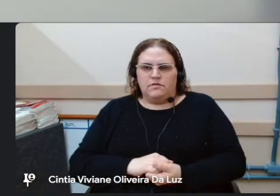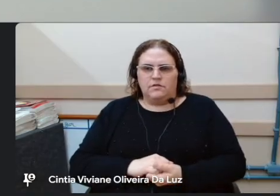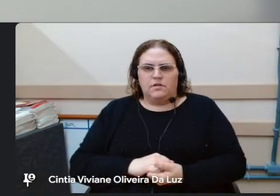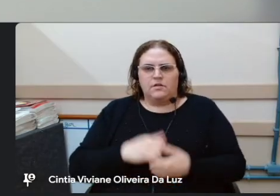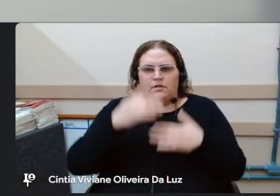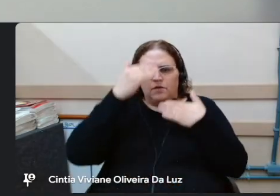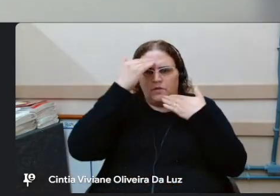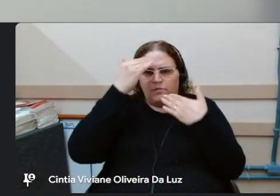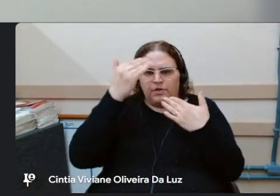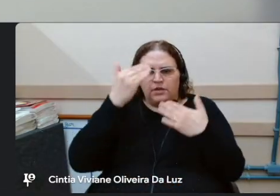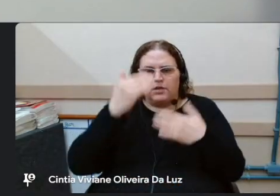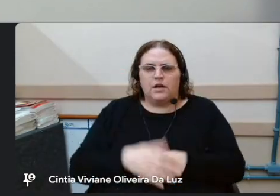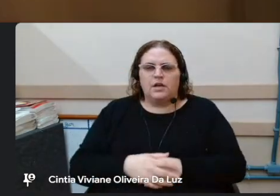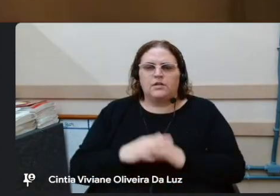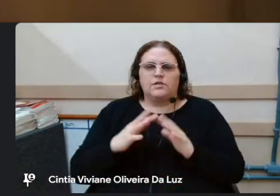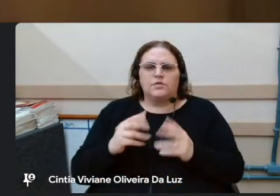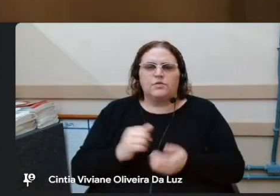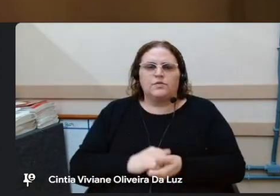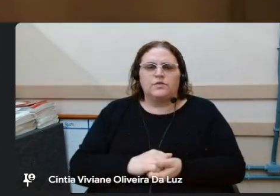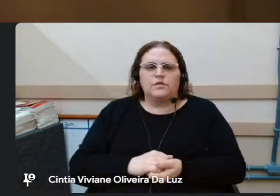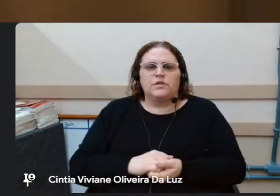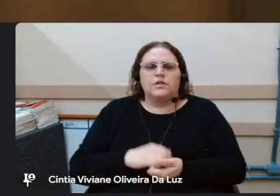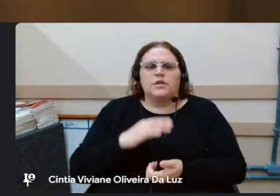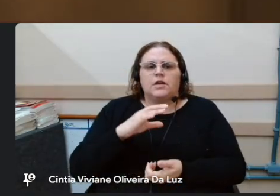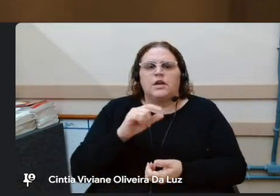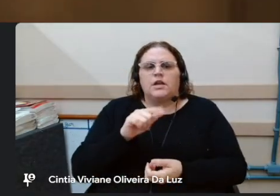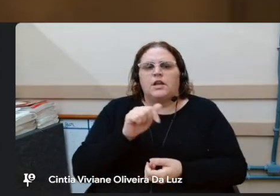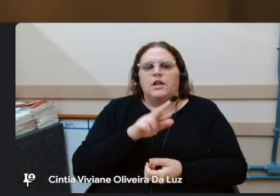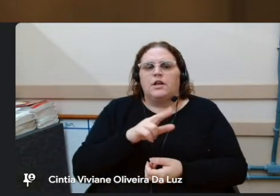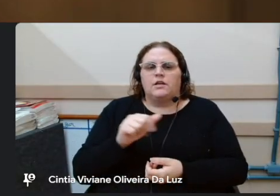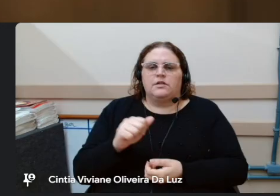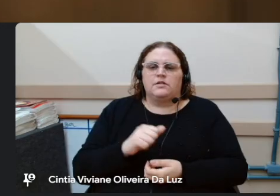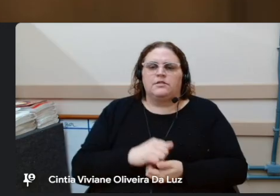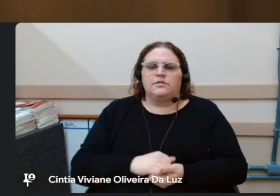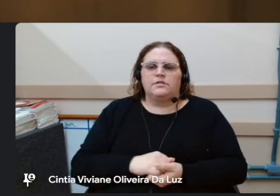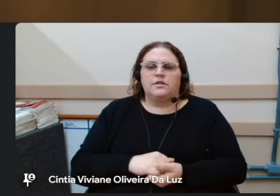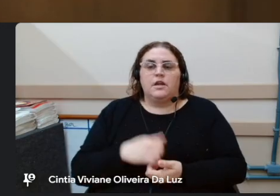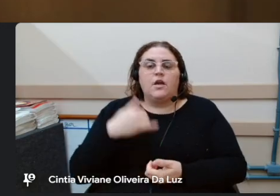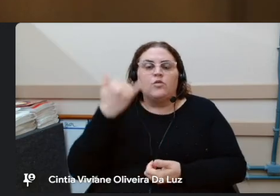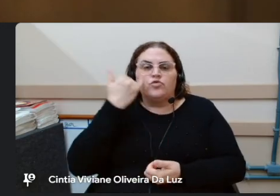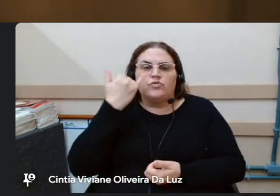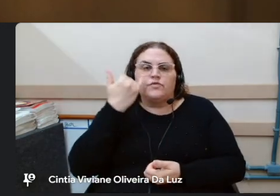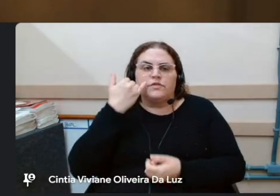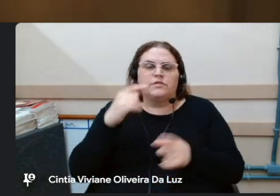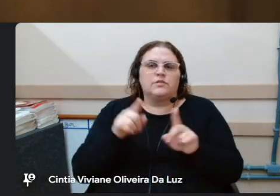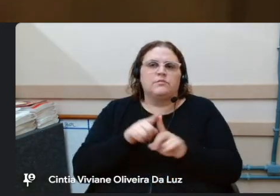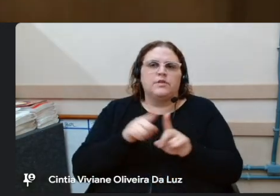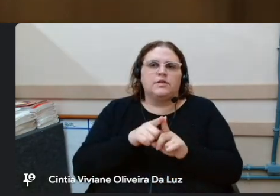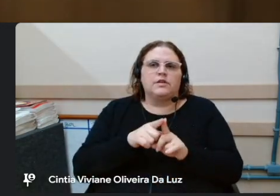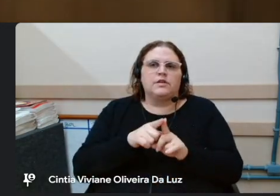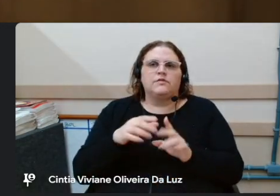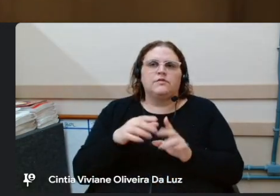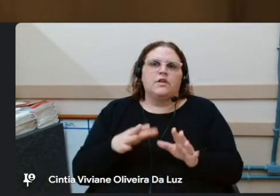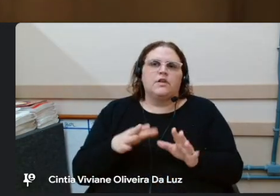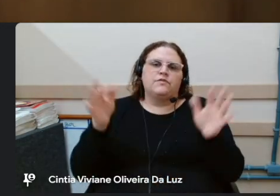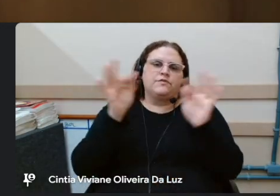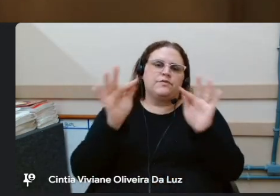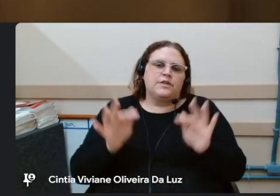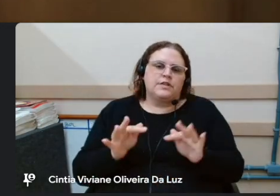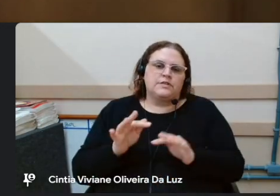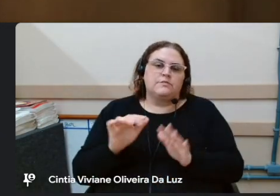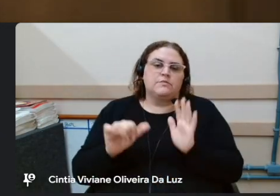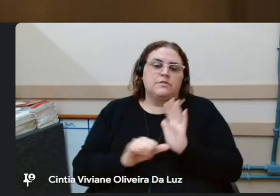interessante muito obrigado pessoal obrigado Clara eu assim te escutando né eu fico